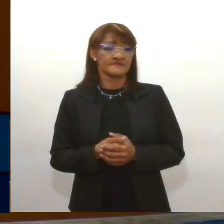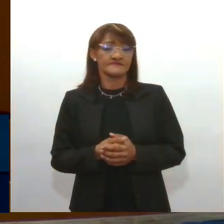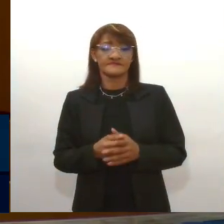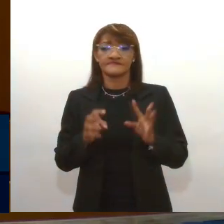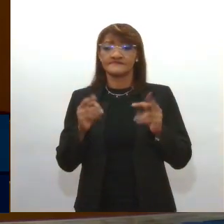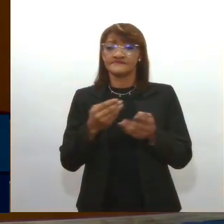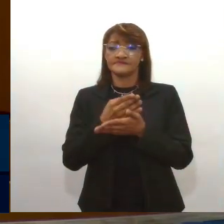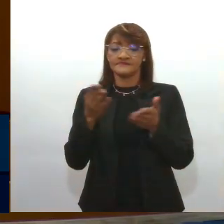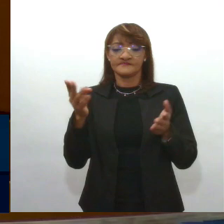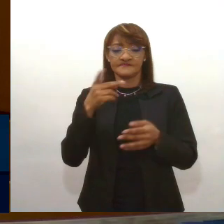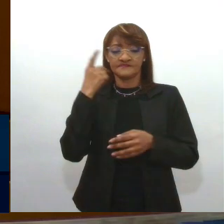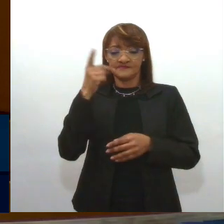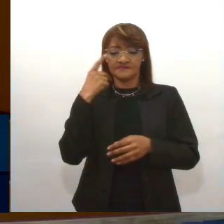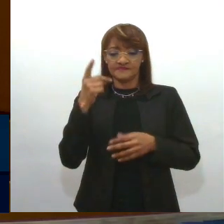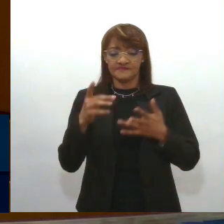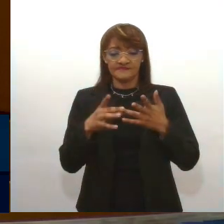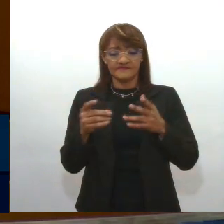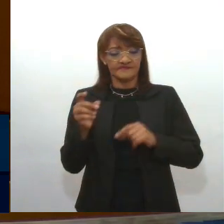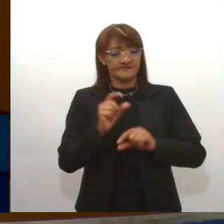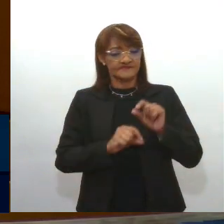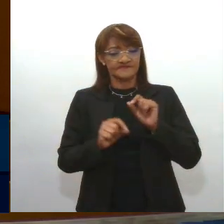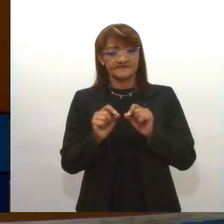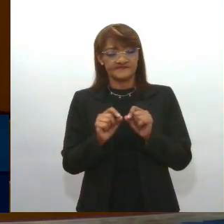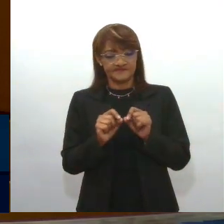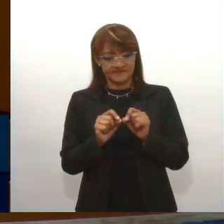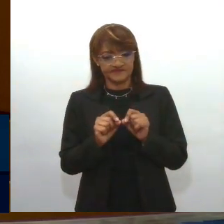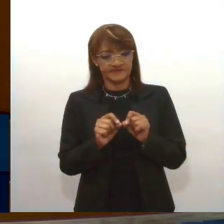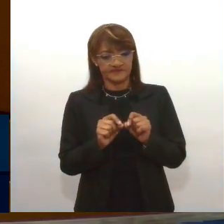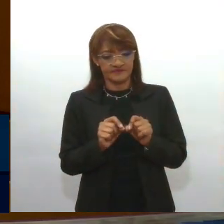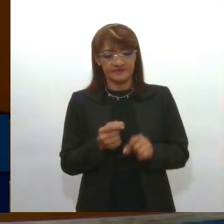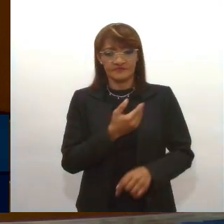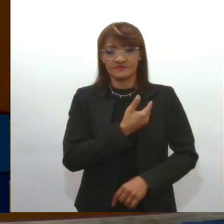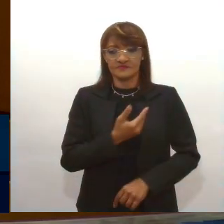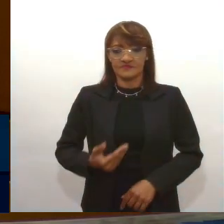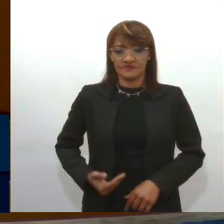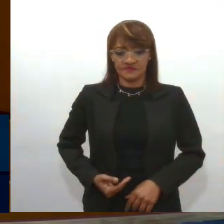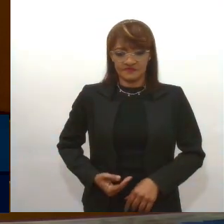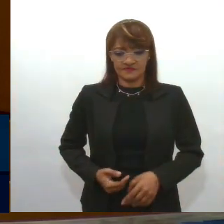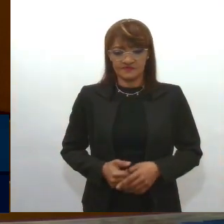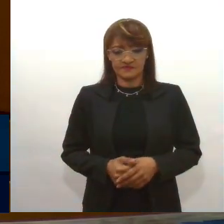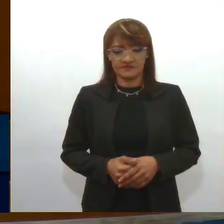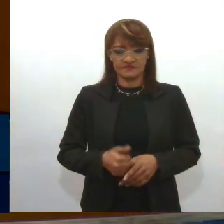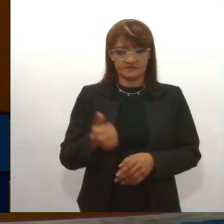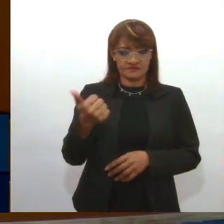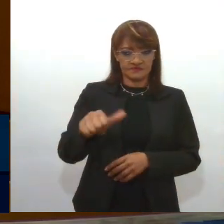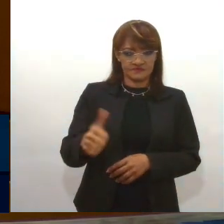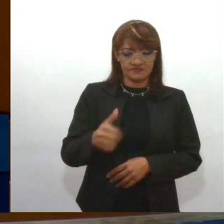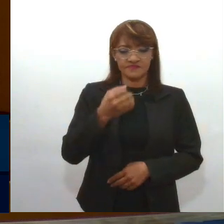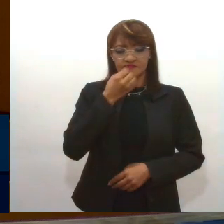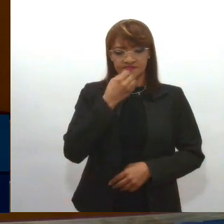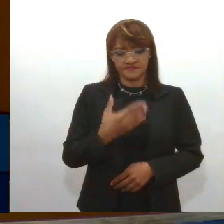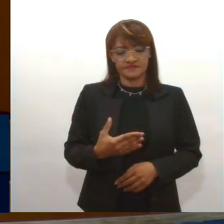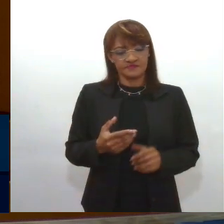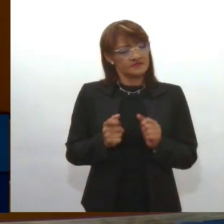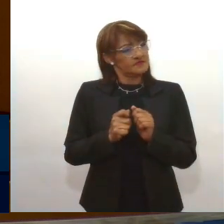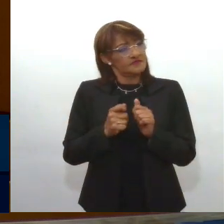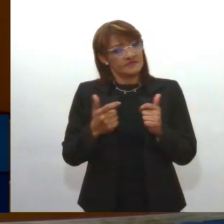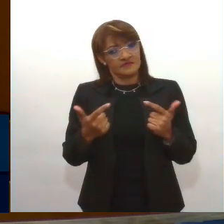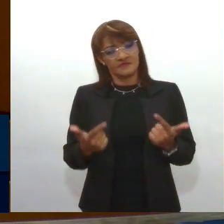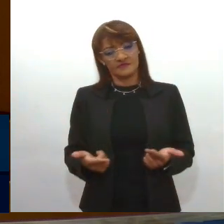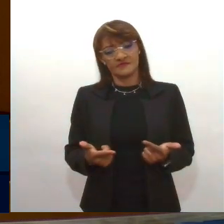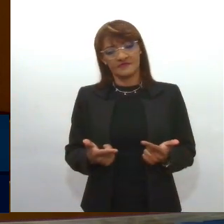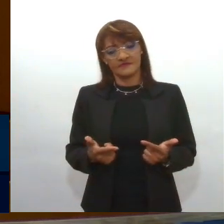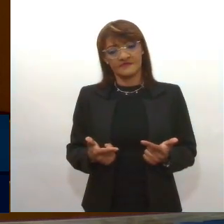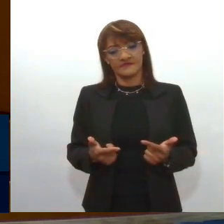aqui que quando um governo está bem avaliado obviamente que separando gestão de